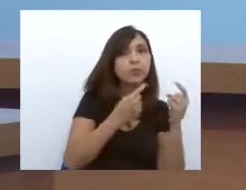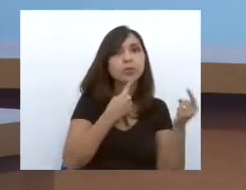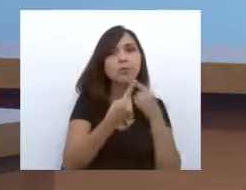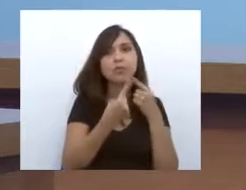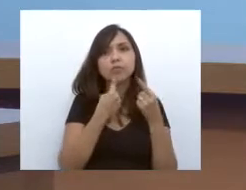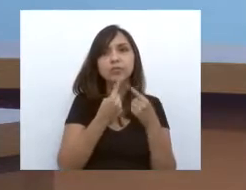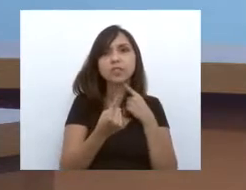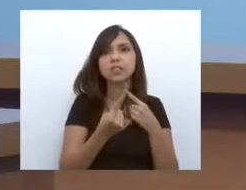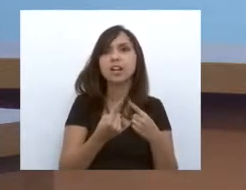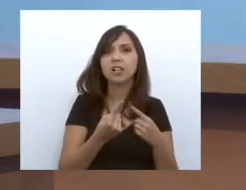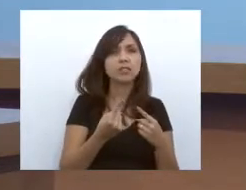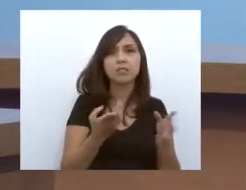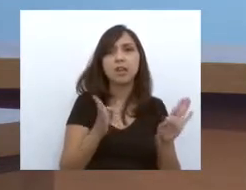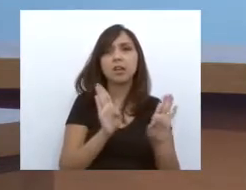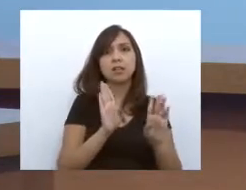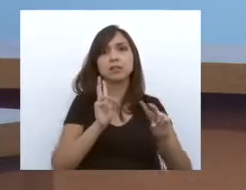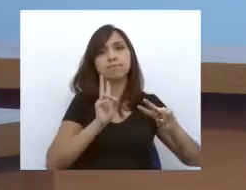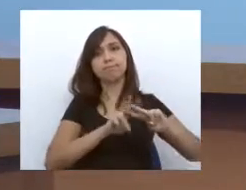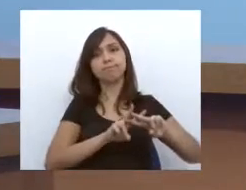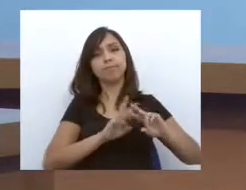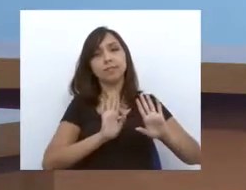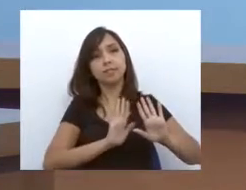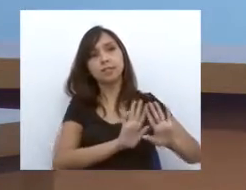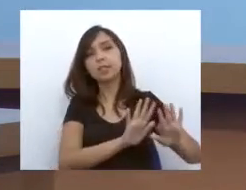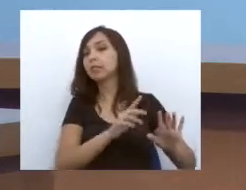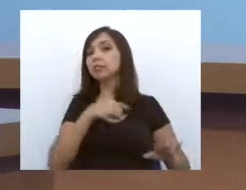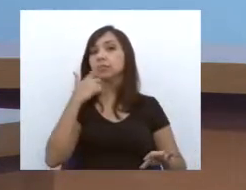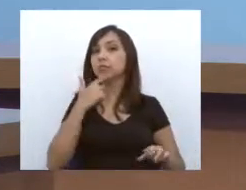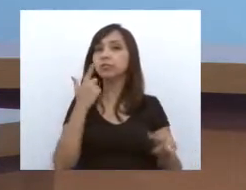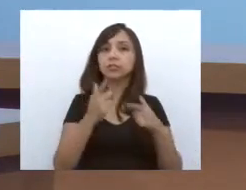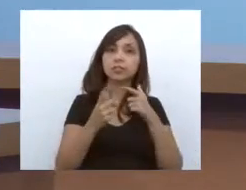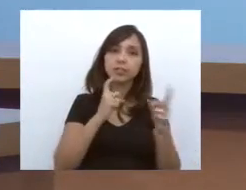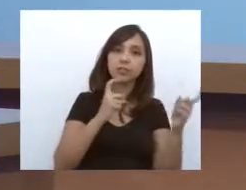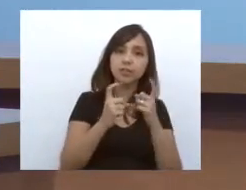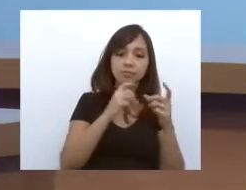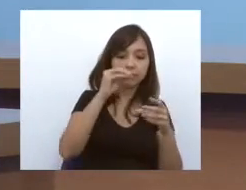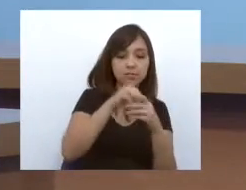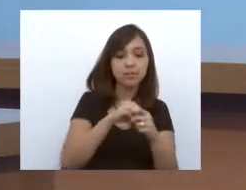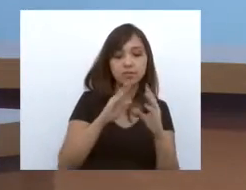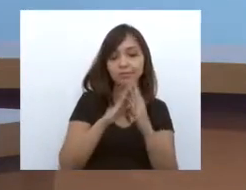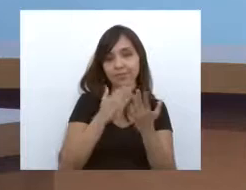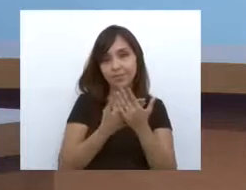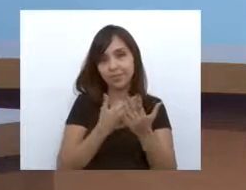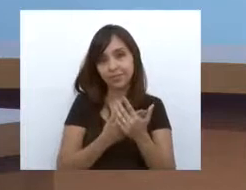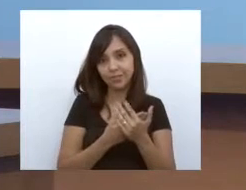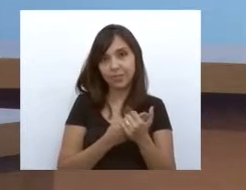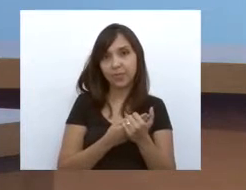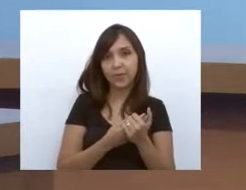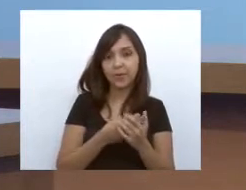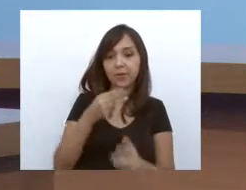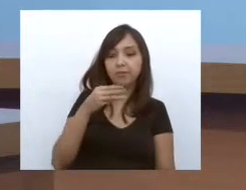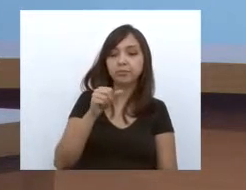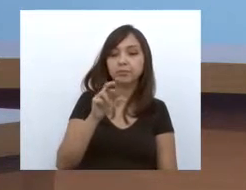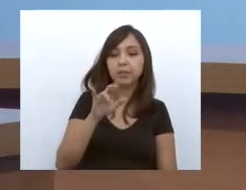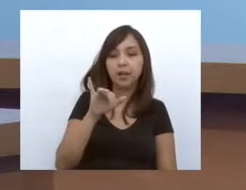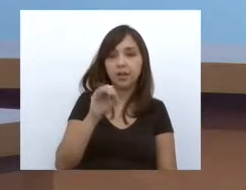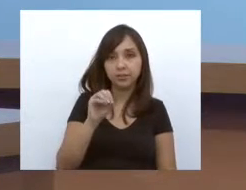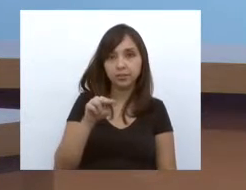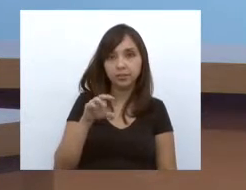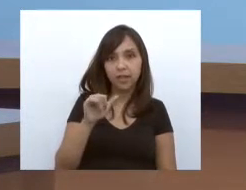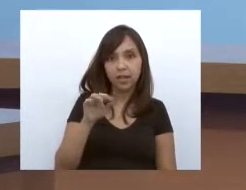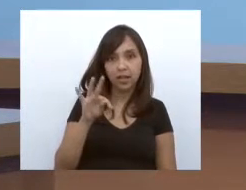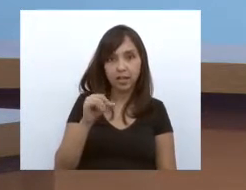dialogar, foram barrados, não conseguiram sequer fazer uma reunião dentro da escola. Na escola Mário Nakata, do bairro